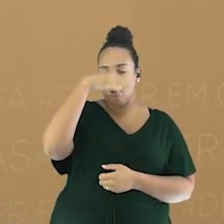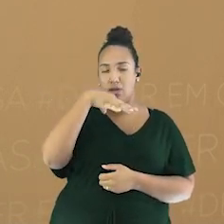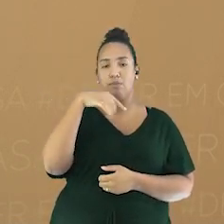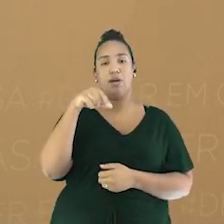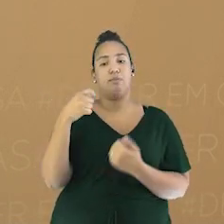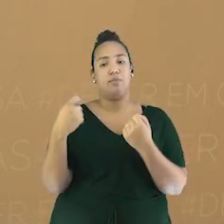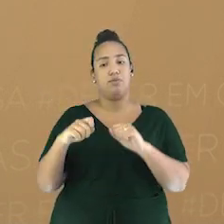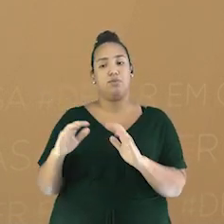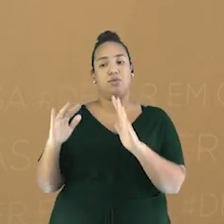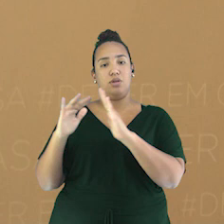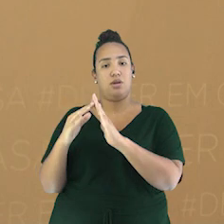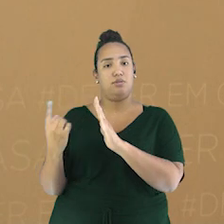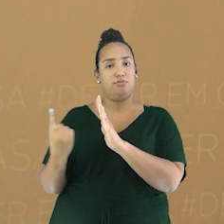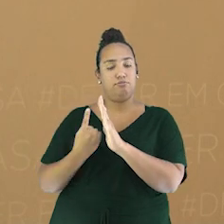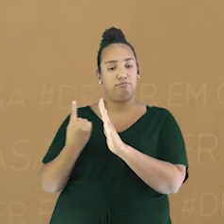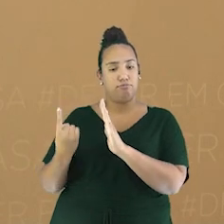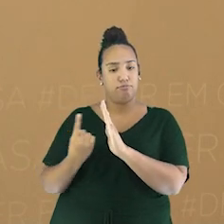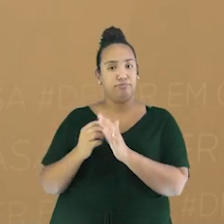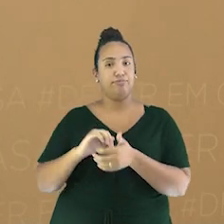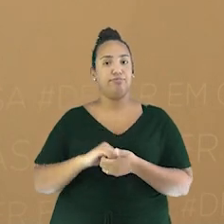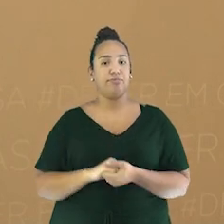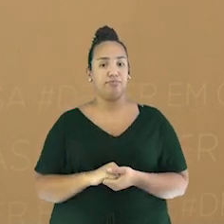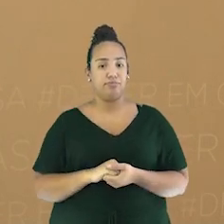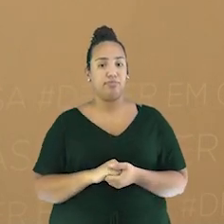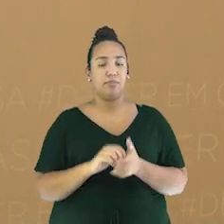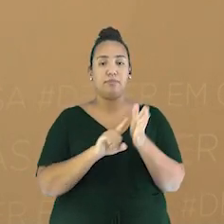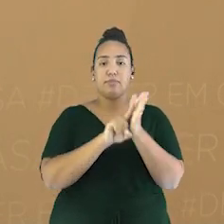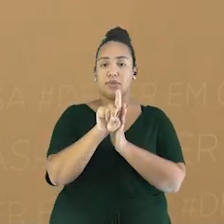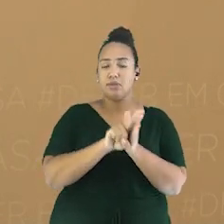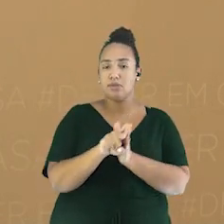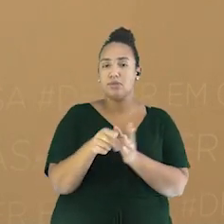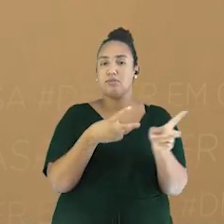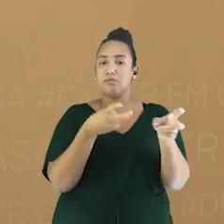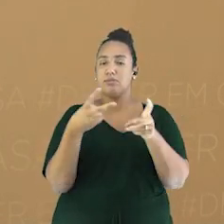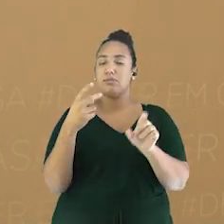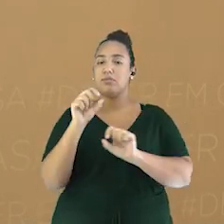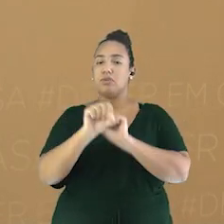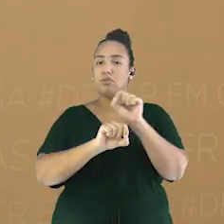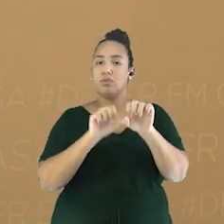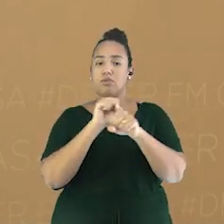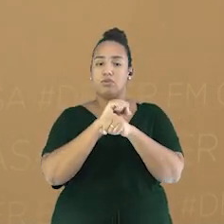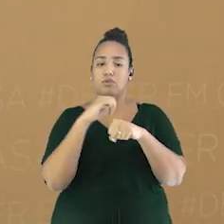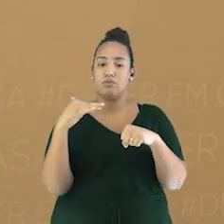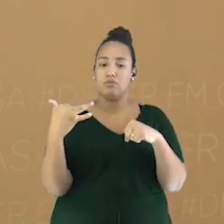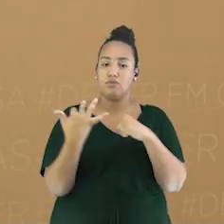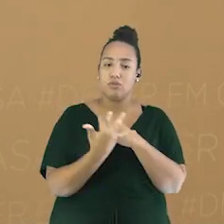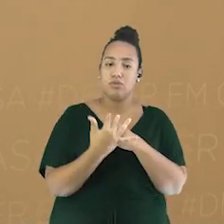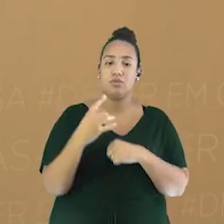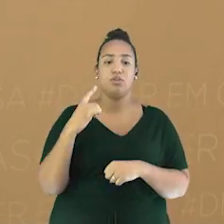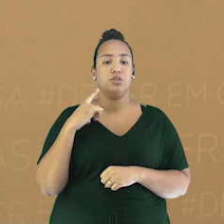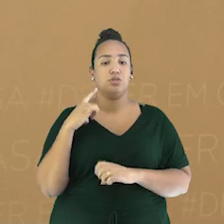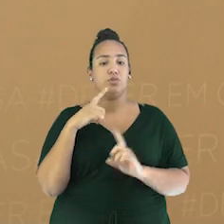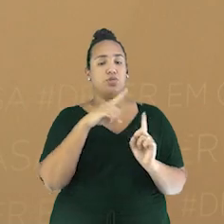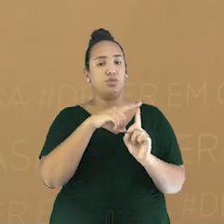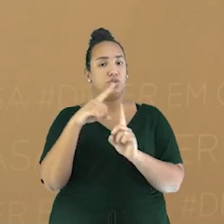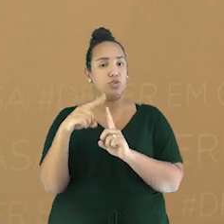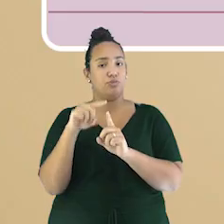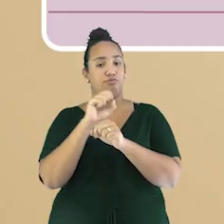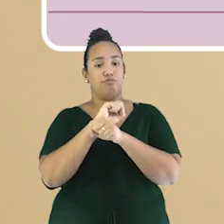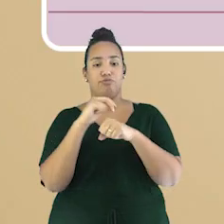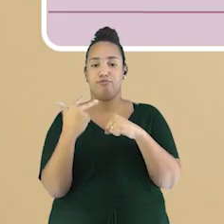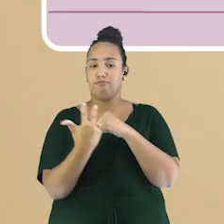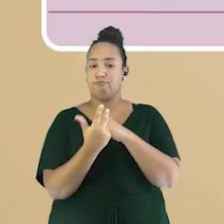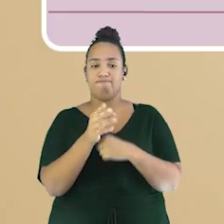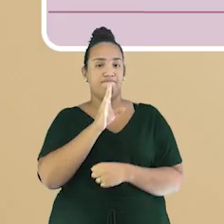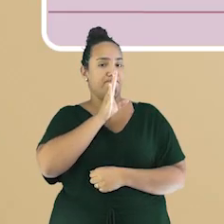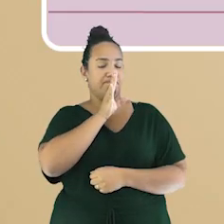em casa. Estudos identificaram que a Covid-19 era causada por um tipo de vírus desconhecido.